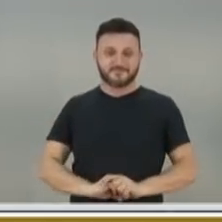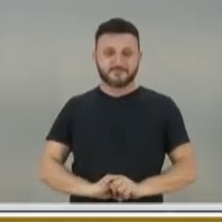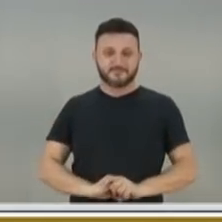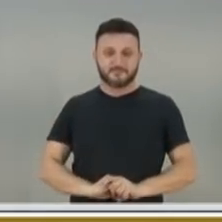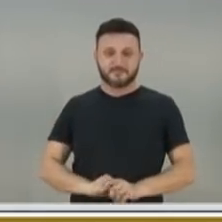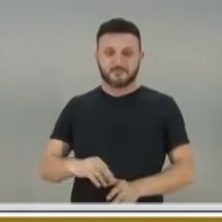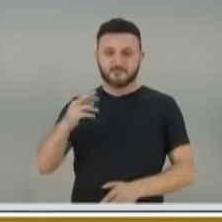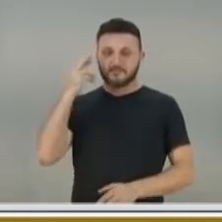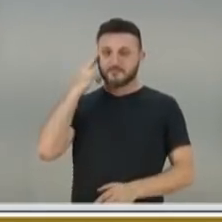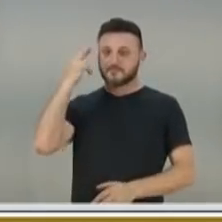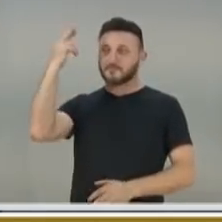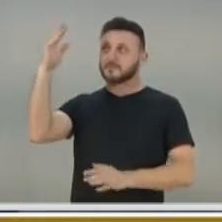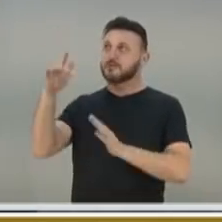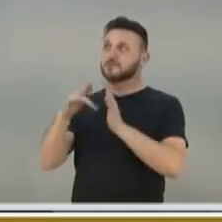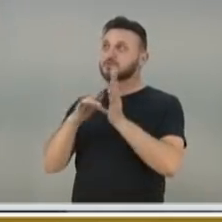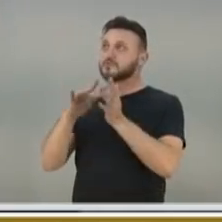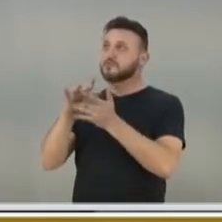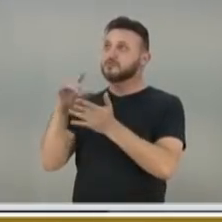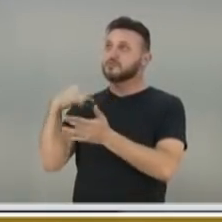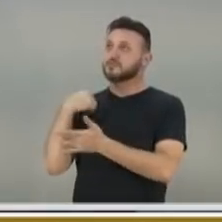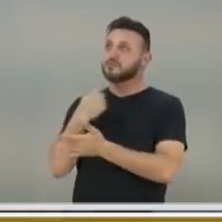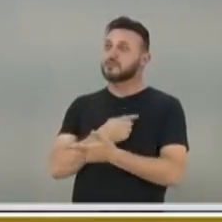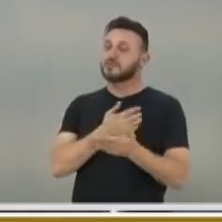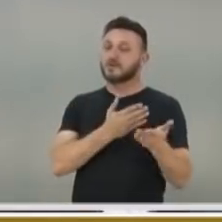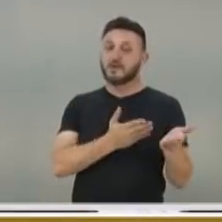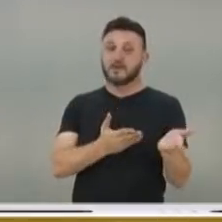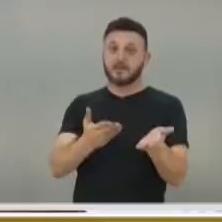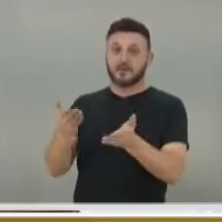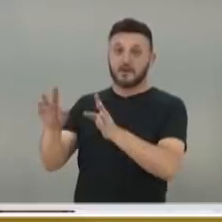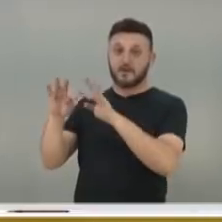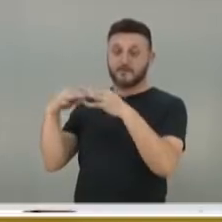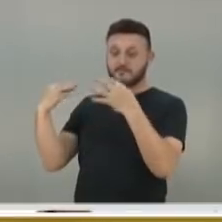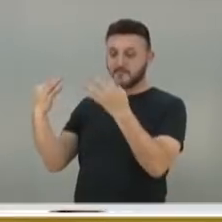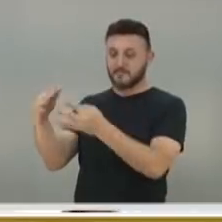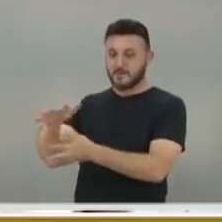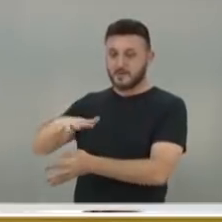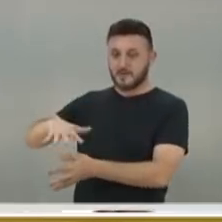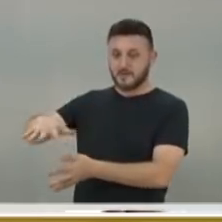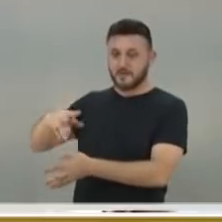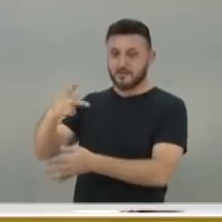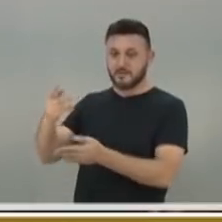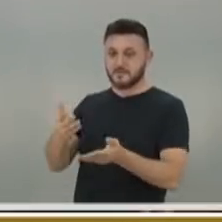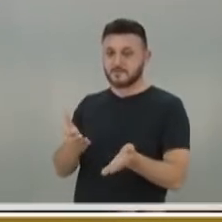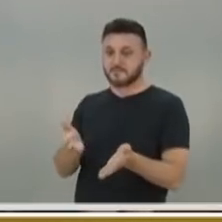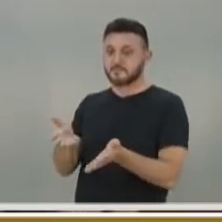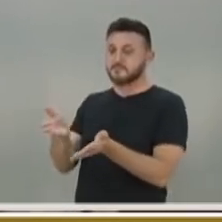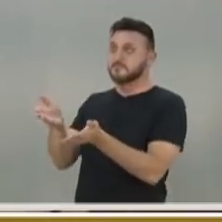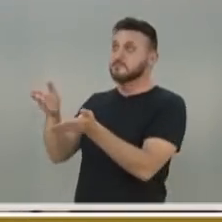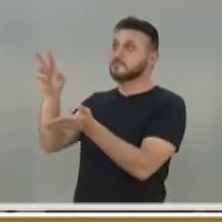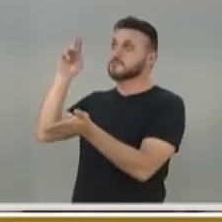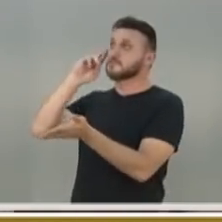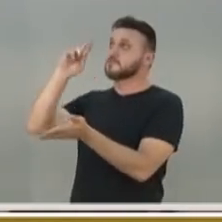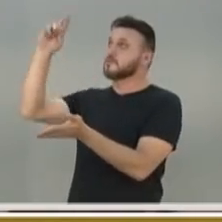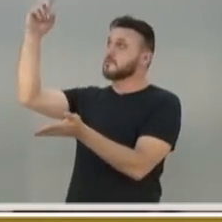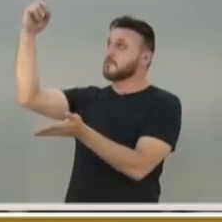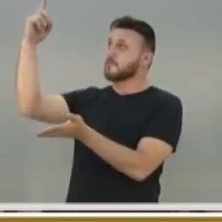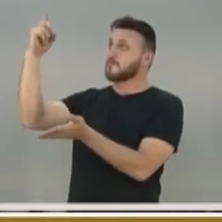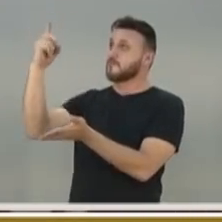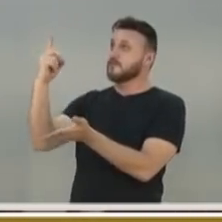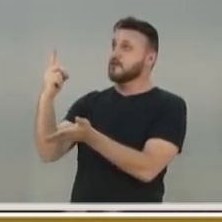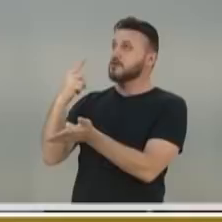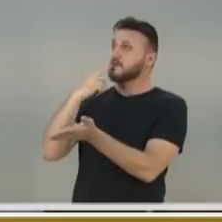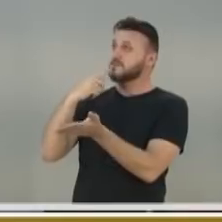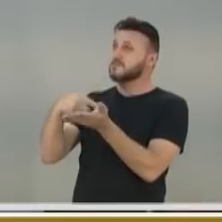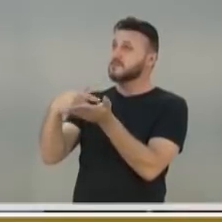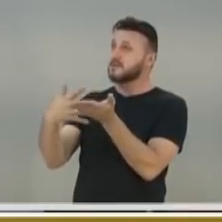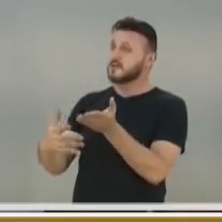Senhor Jesus, te entregamos, Senhor, esta família em tuas mãos, Senhor. Venha, Senhor, com teu sangue, Senhor, lavar tudo aquilo